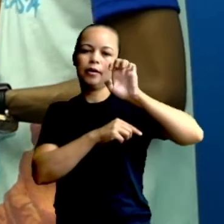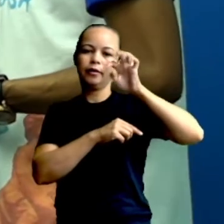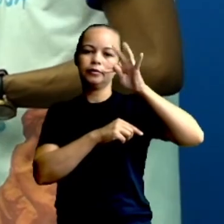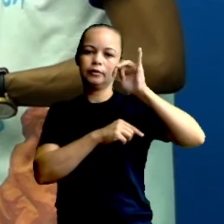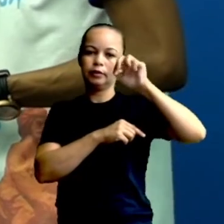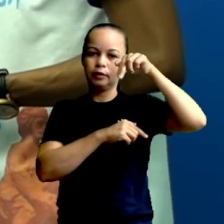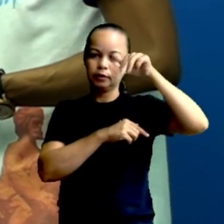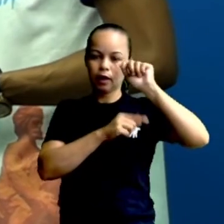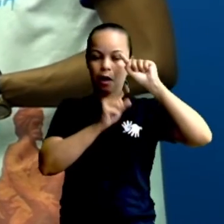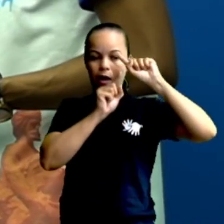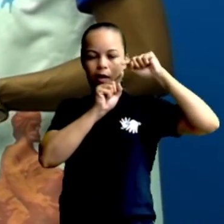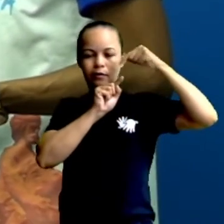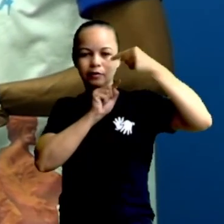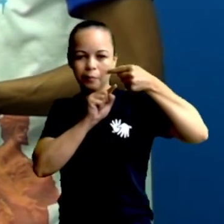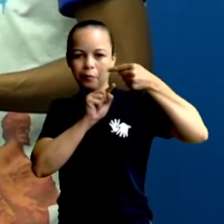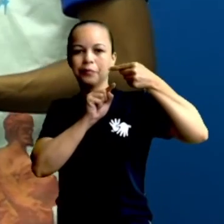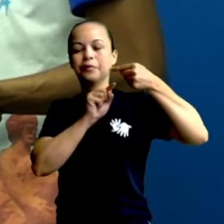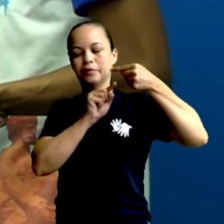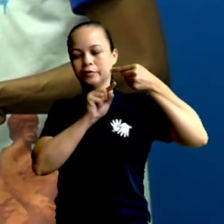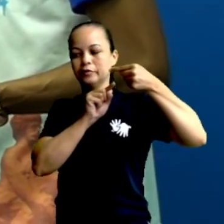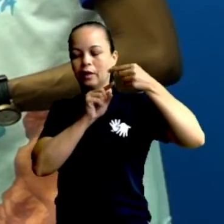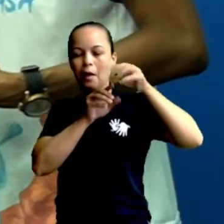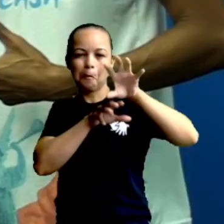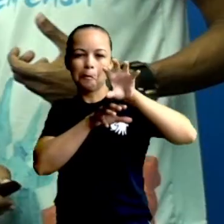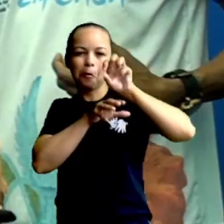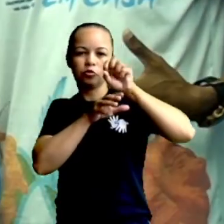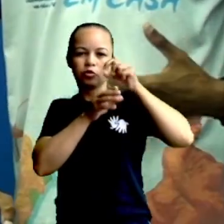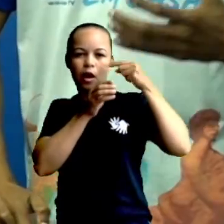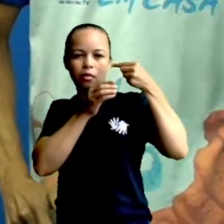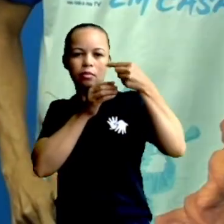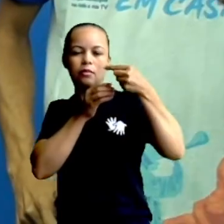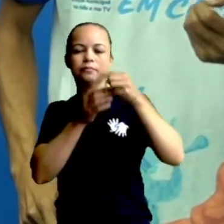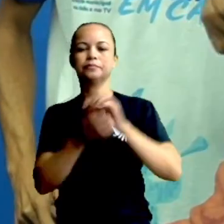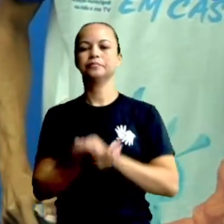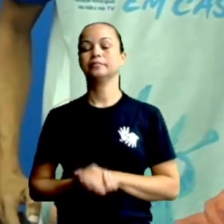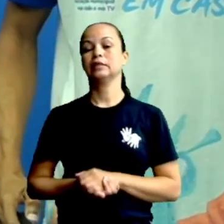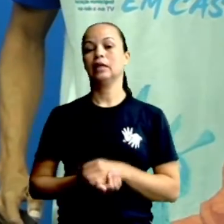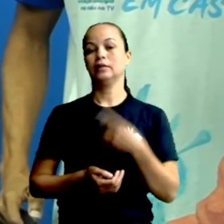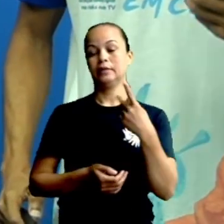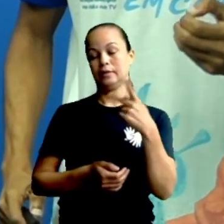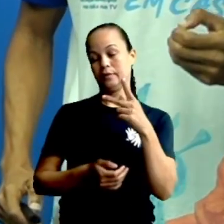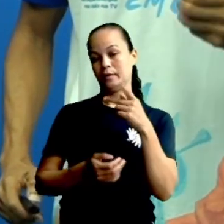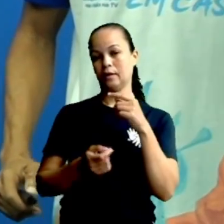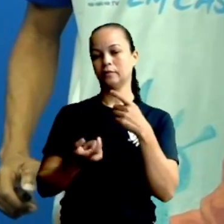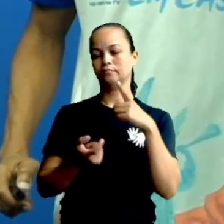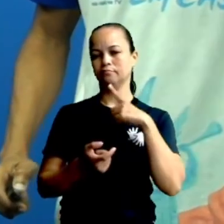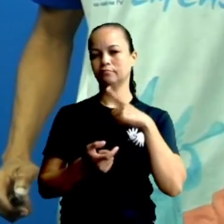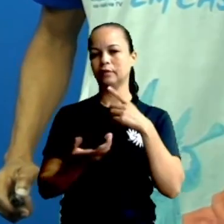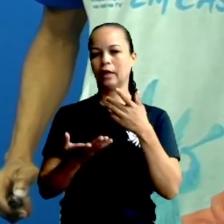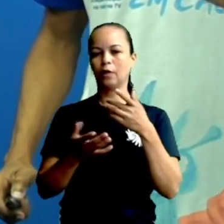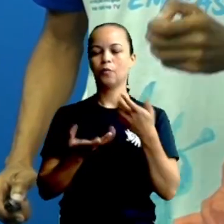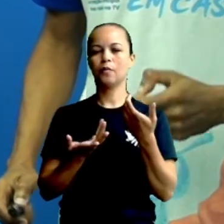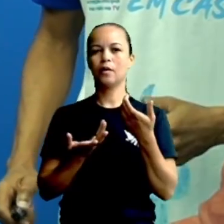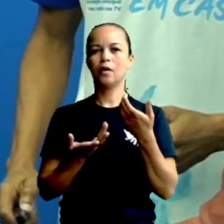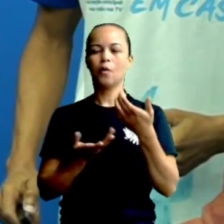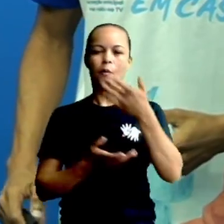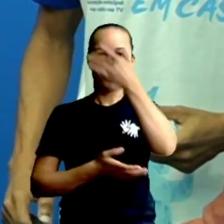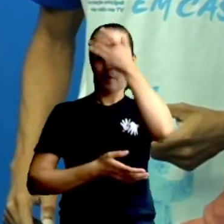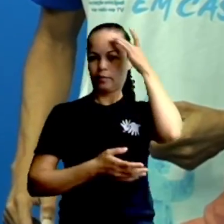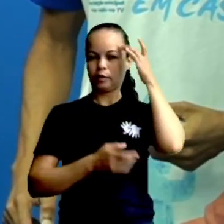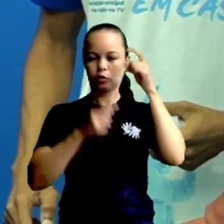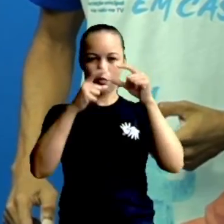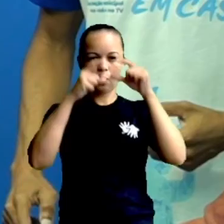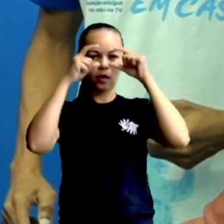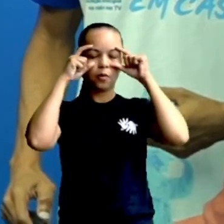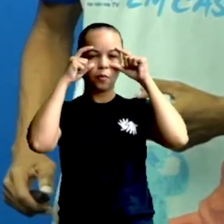Então vai ter que ser puxado, né, esse ponto focal para a retina. Então nesse caso eu tenho aí uma pessoa que